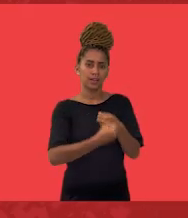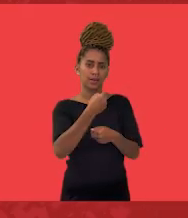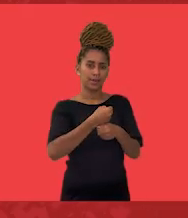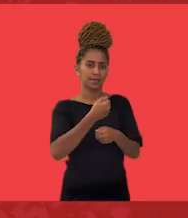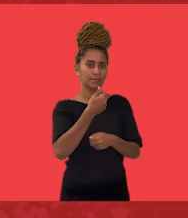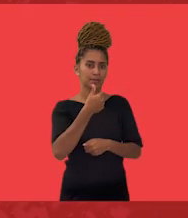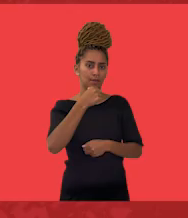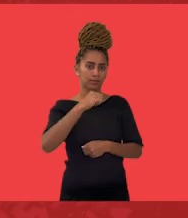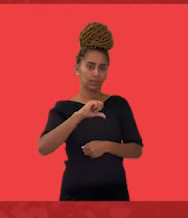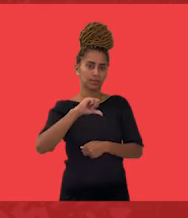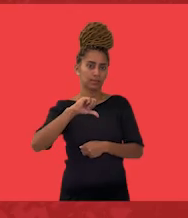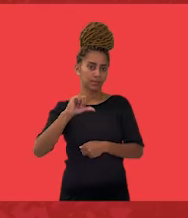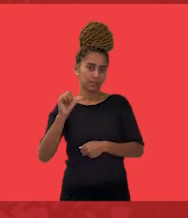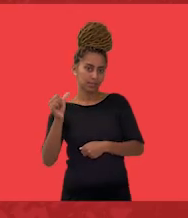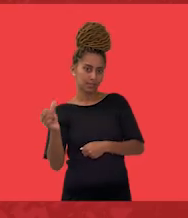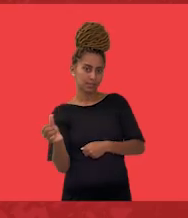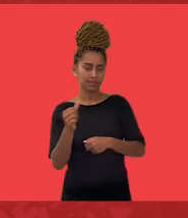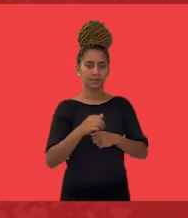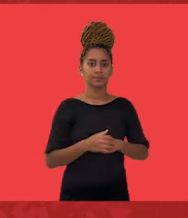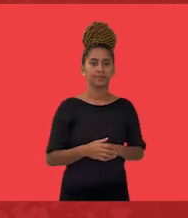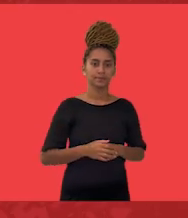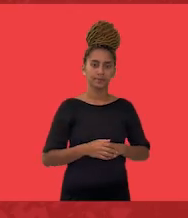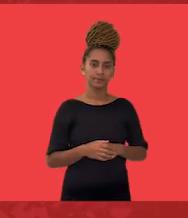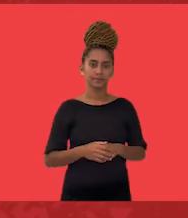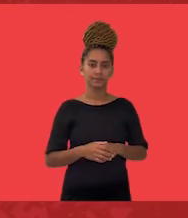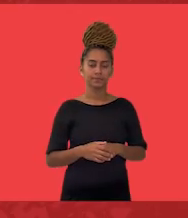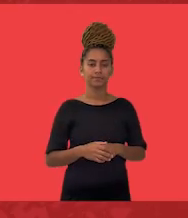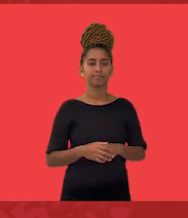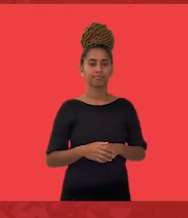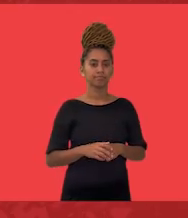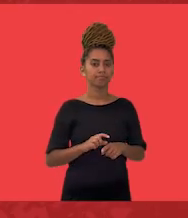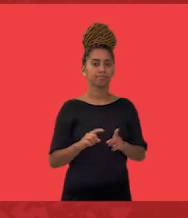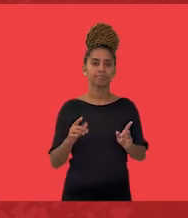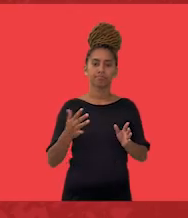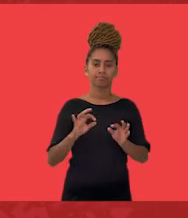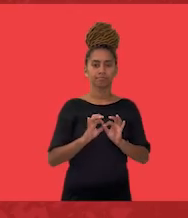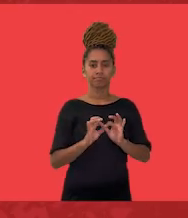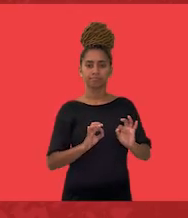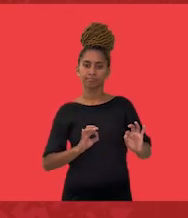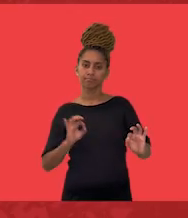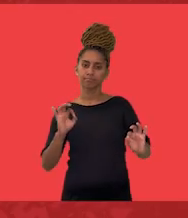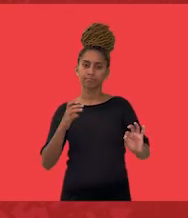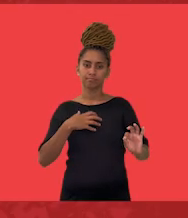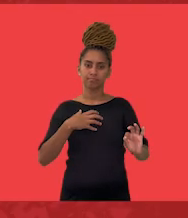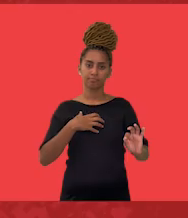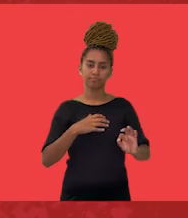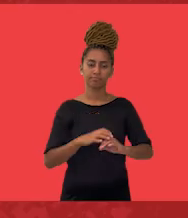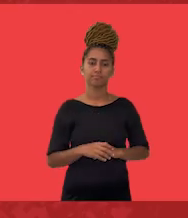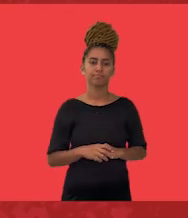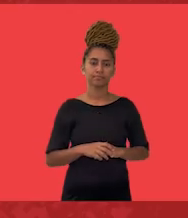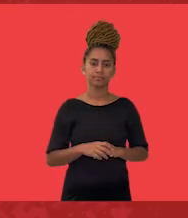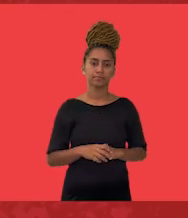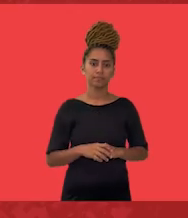conexão entre a natureza e a existência. Joana jamais me disse isso, sequer a